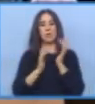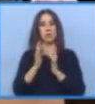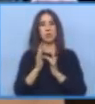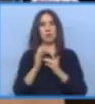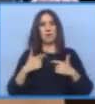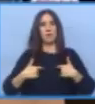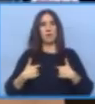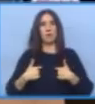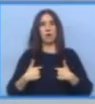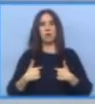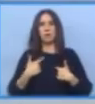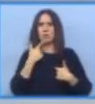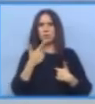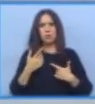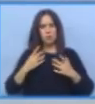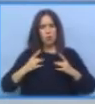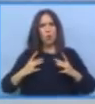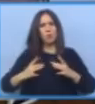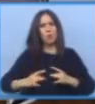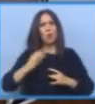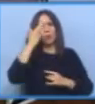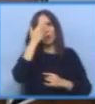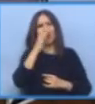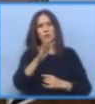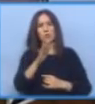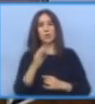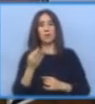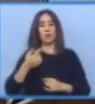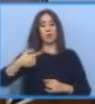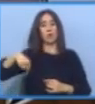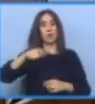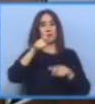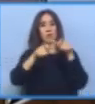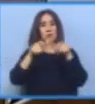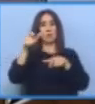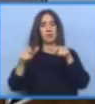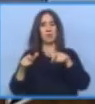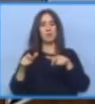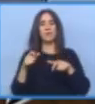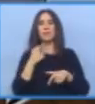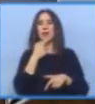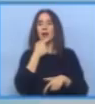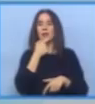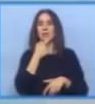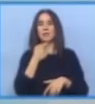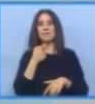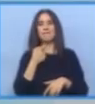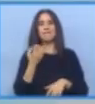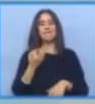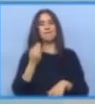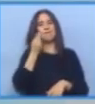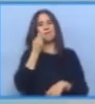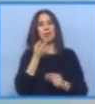tocai-me. Tocai-me. E, de facto, nós, os seres humanos, precisamos dessa dimensão